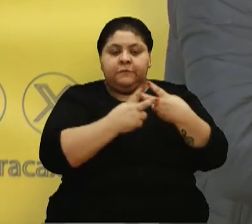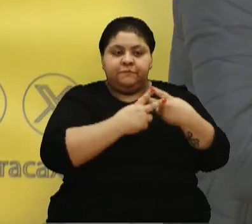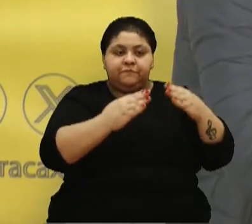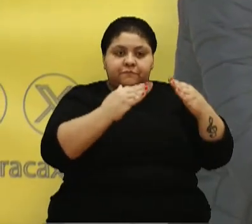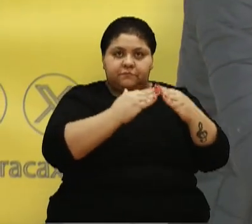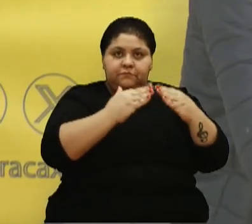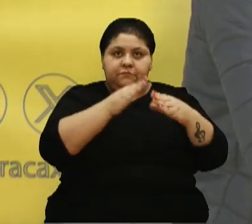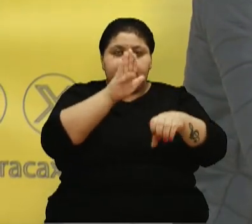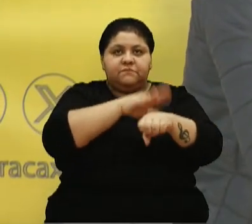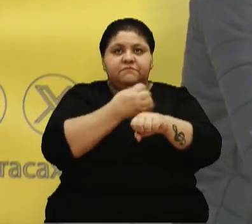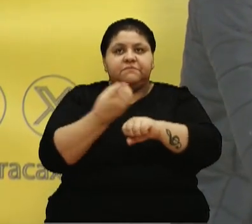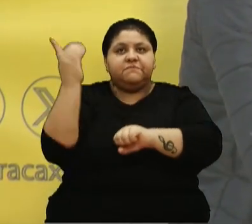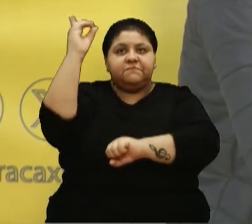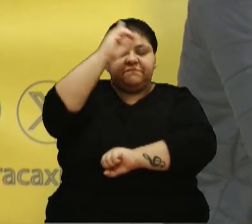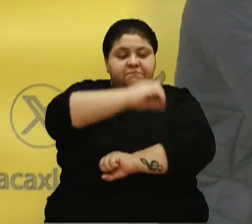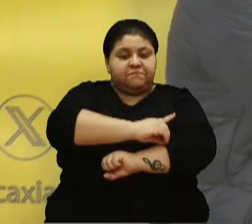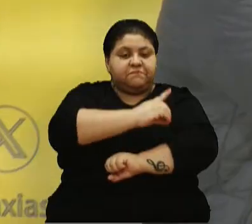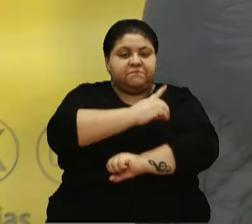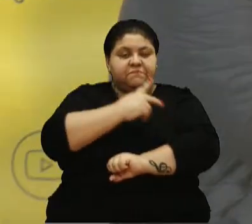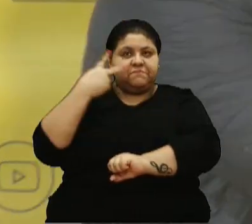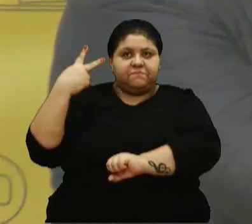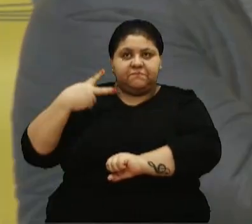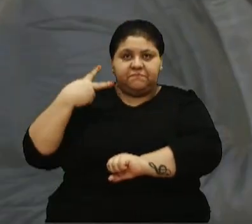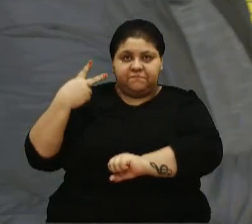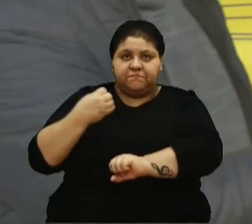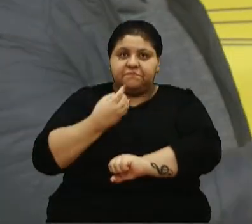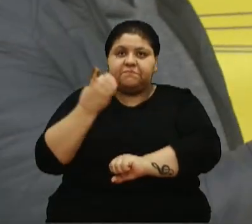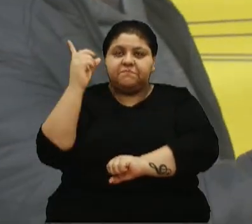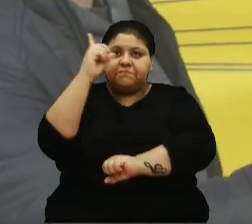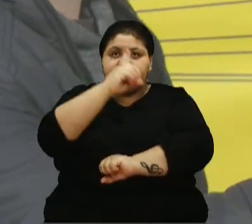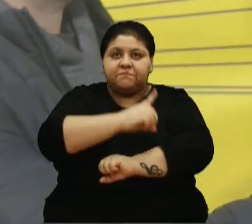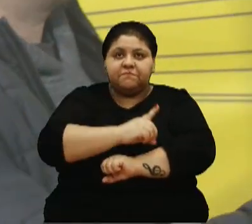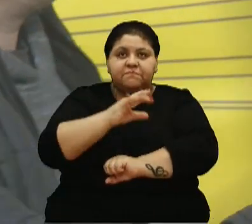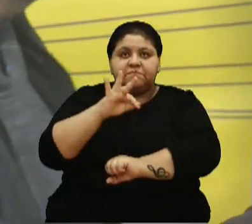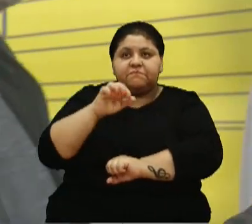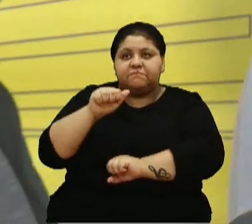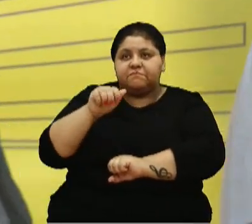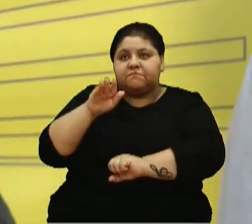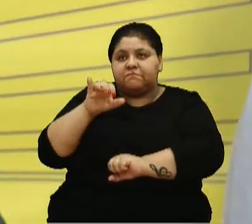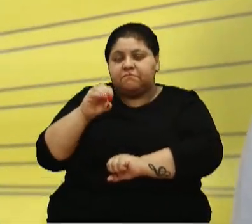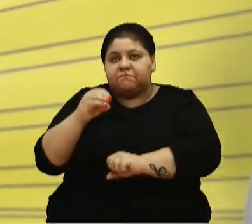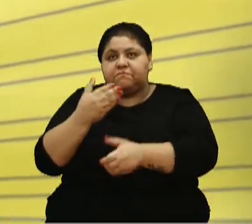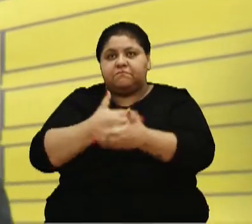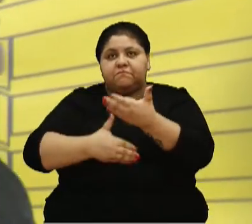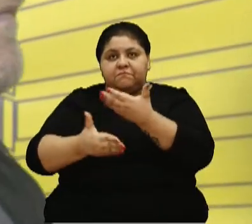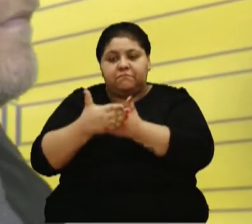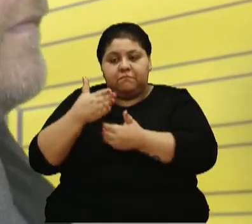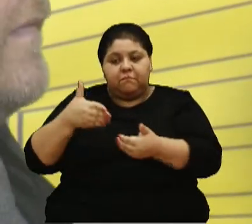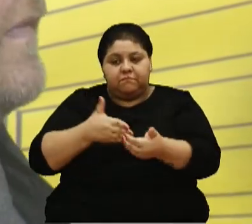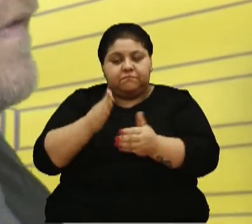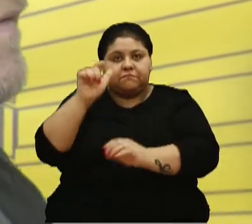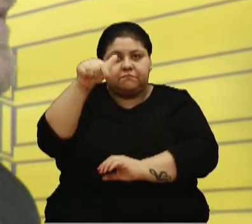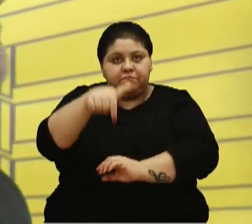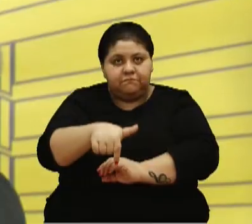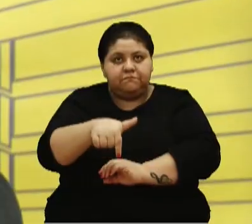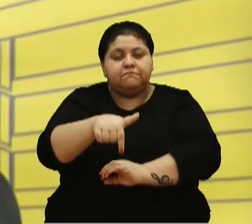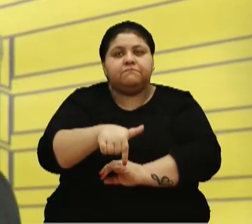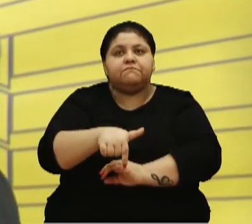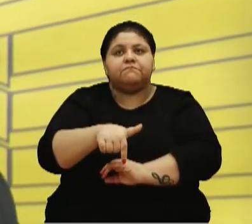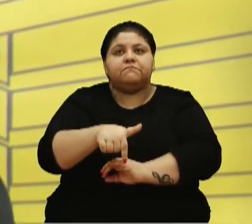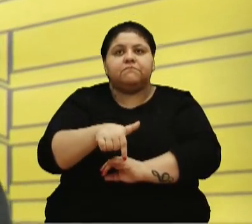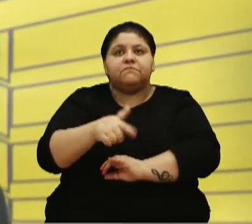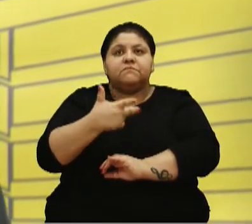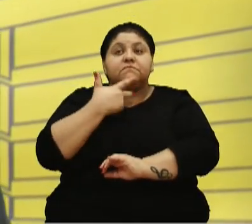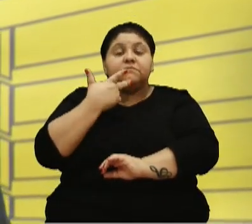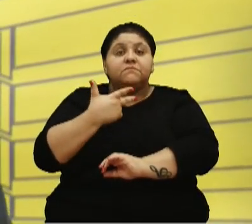vivendo neste momento. Bom dia, vereador Capitão Ramon. Bom dia, Fábio. Bom dia a todos os senhores que nos acompanham aqui. Exatamente, o meu